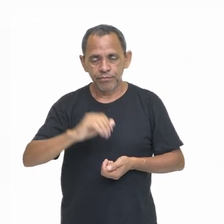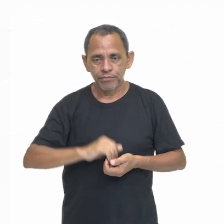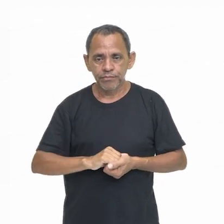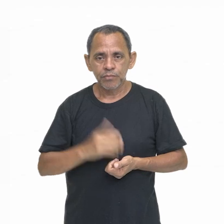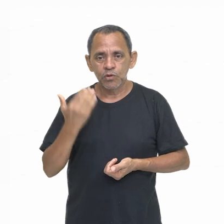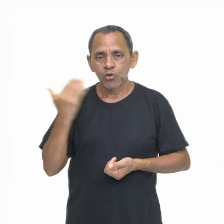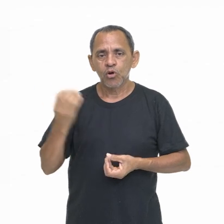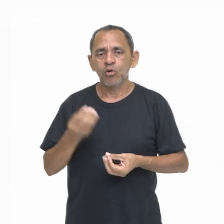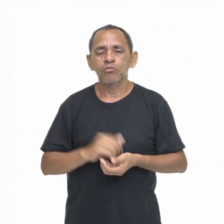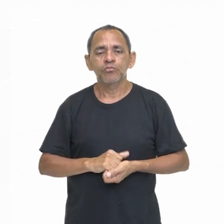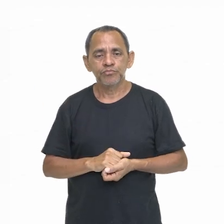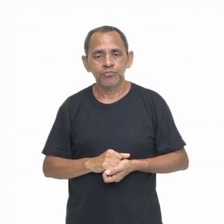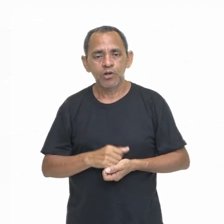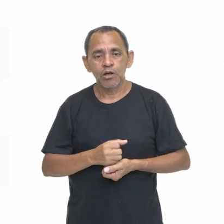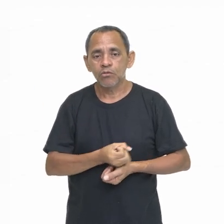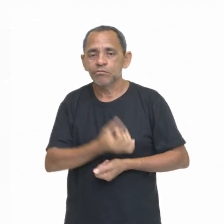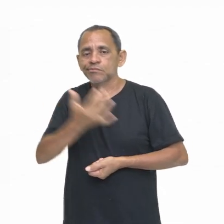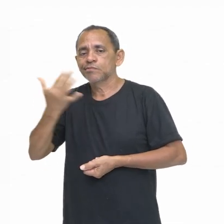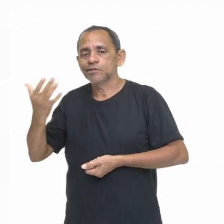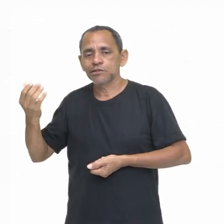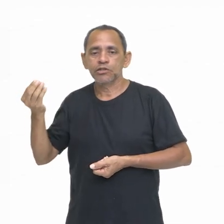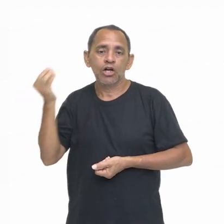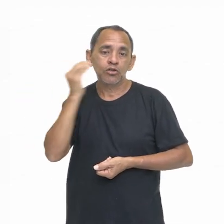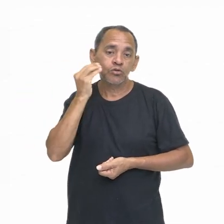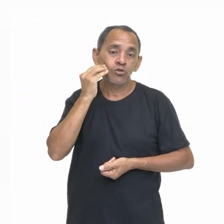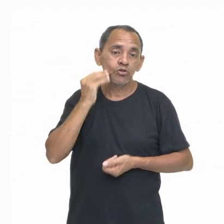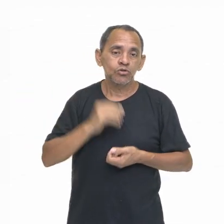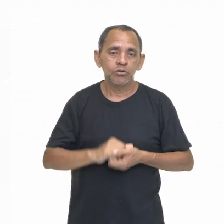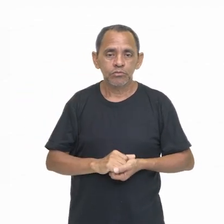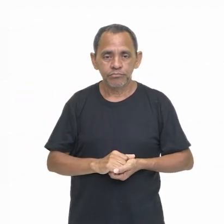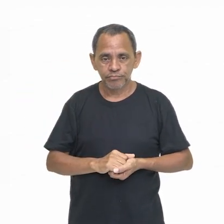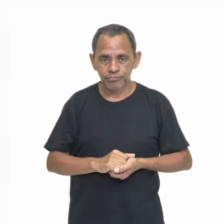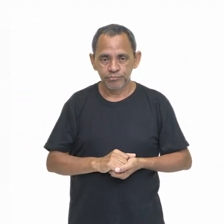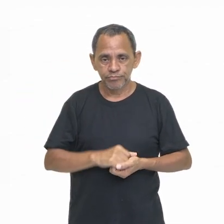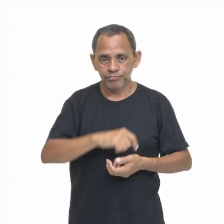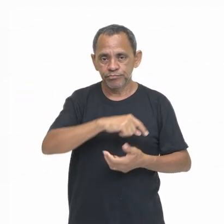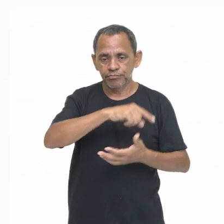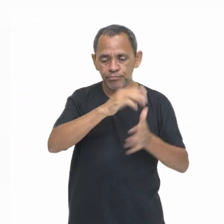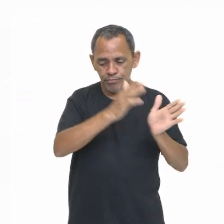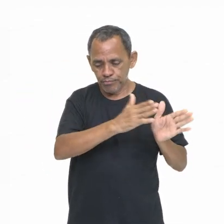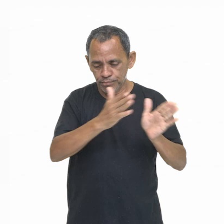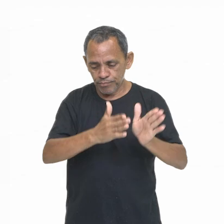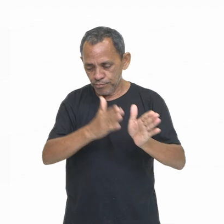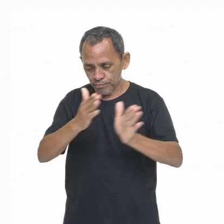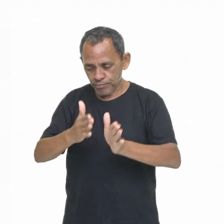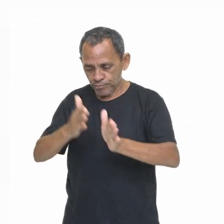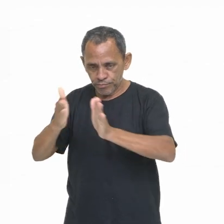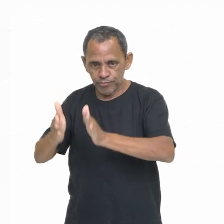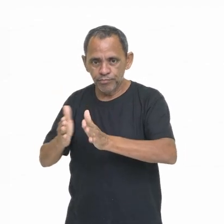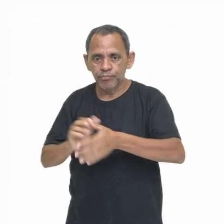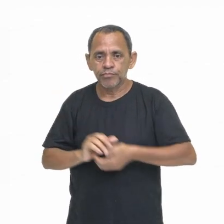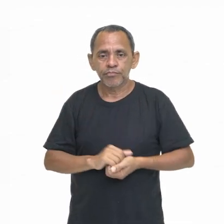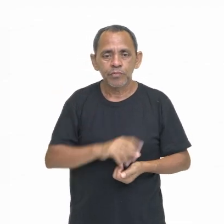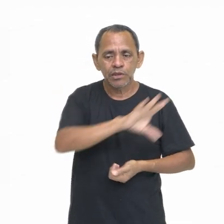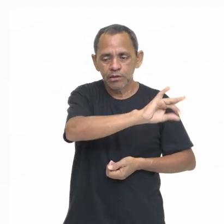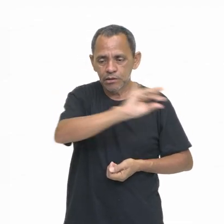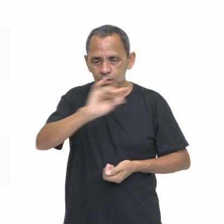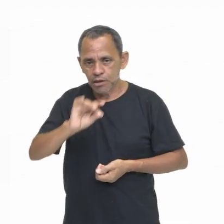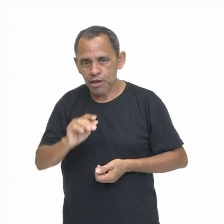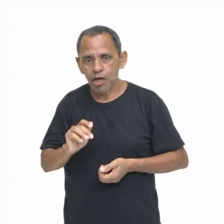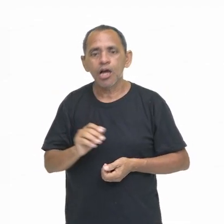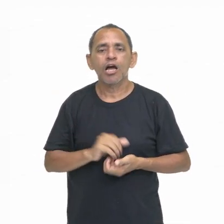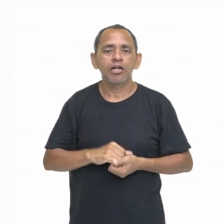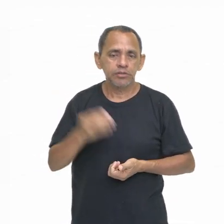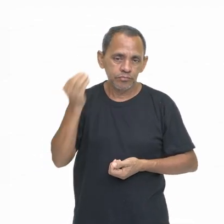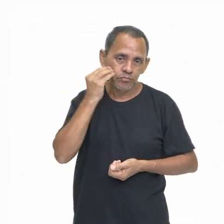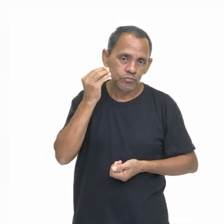número de possibilidades na primeira etapa é m, e para cada possibilidade da primeira etapa, o número de possibilidades da segunda